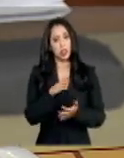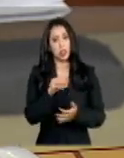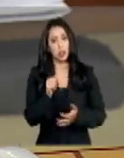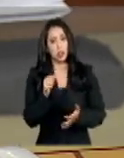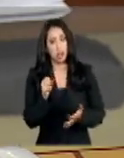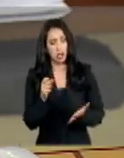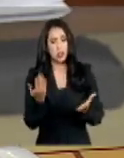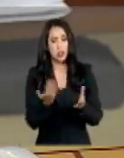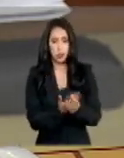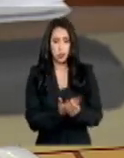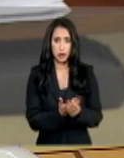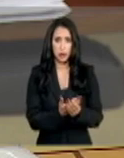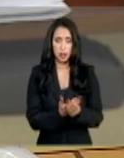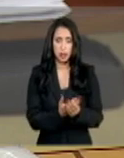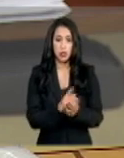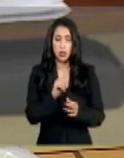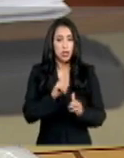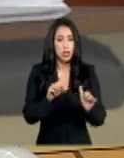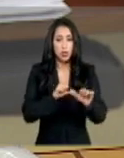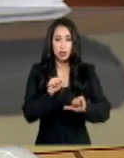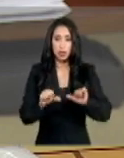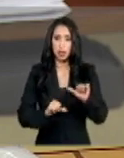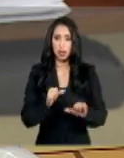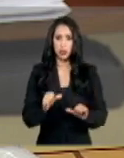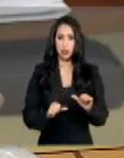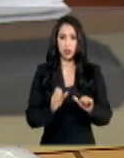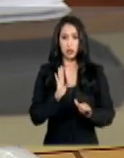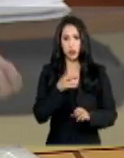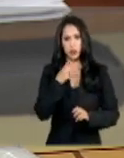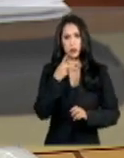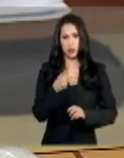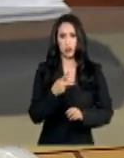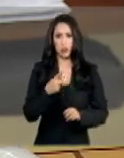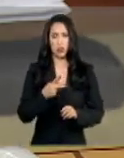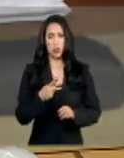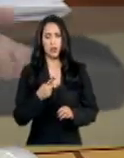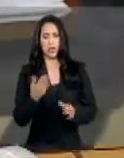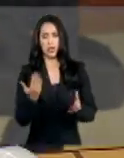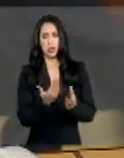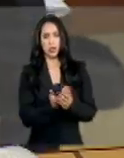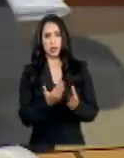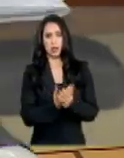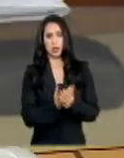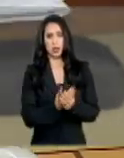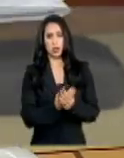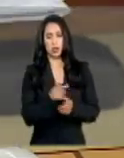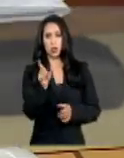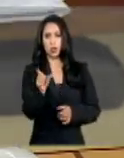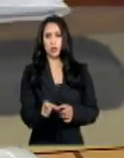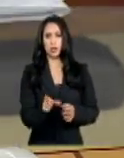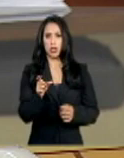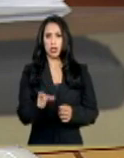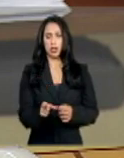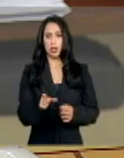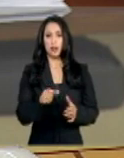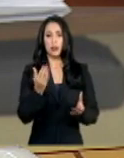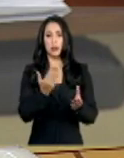não transformando como eu disse esse processo subjetivo em processo objetivo